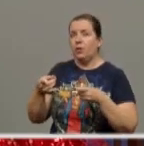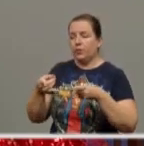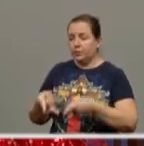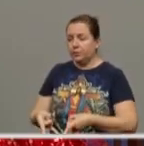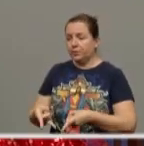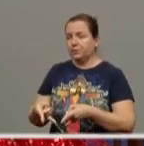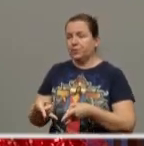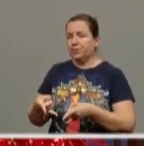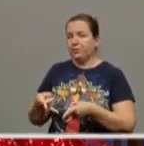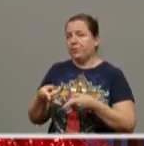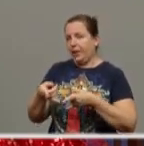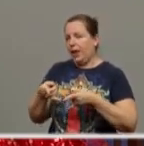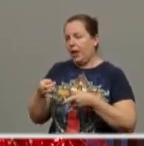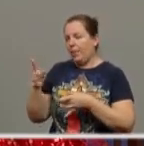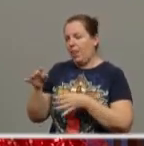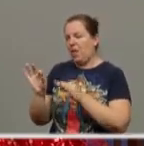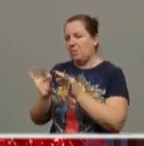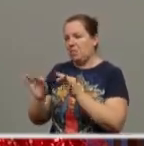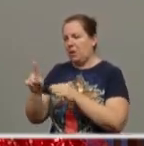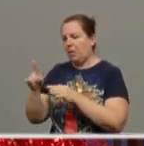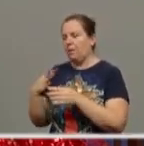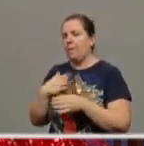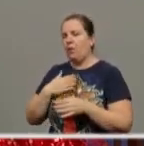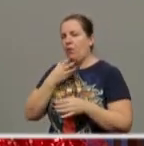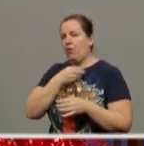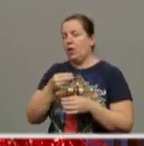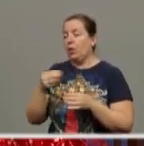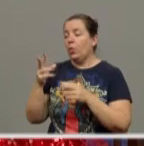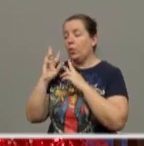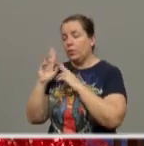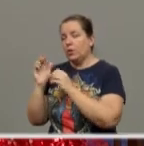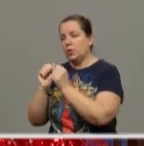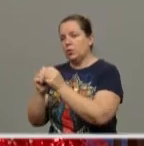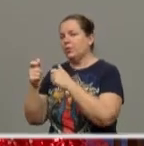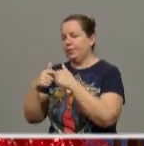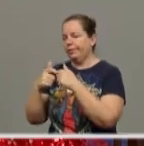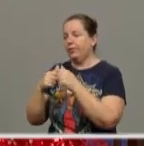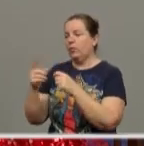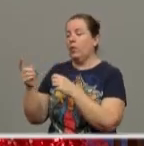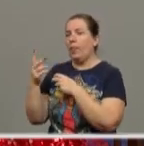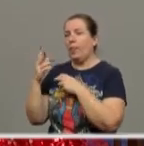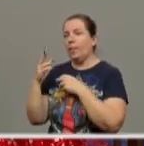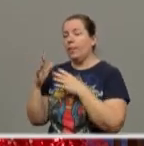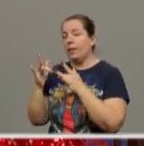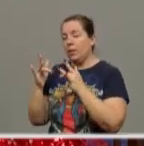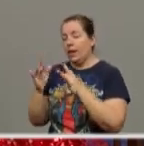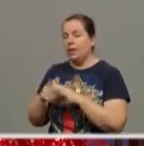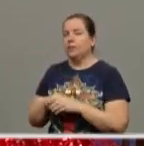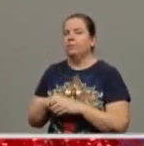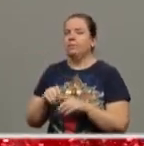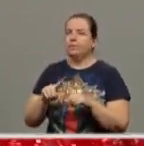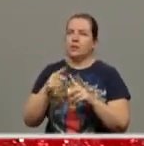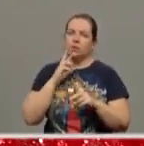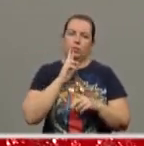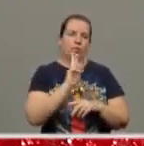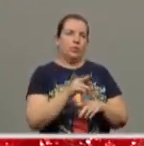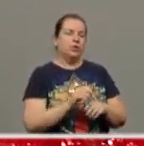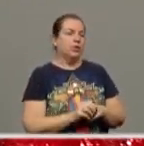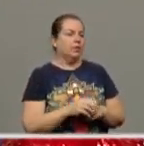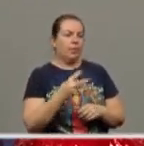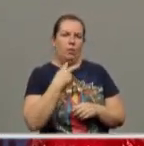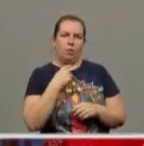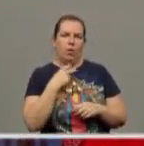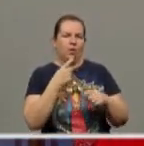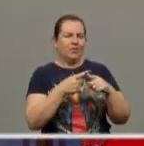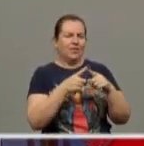pecado para a sua casa? Ela falou, não, Deus me livre. Eu falei, é isso que você está fazendo. É a mesma coisa se você abrir as portas para o diabo entrar e